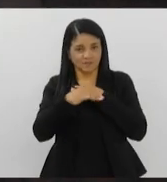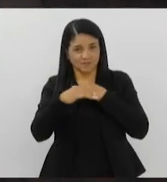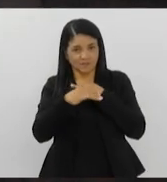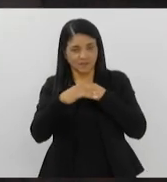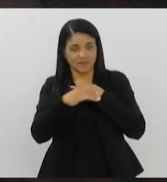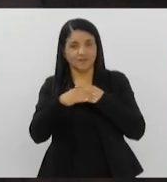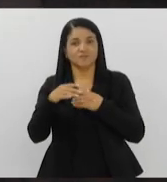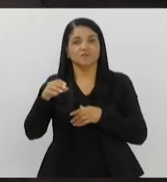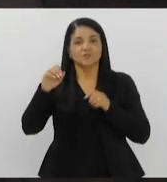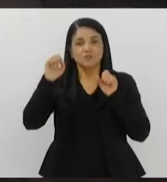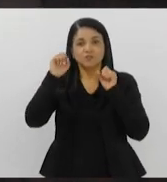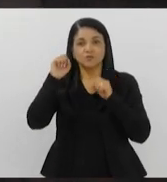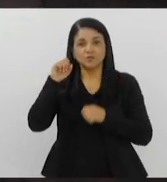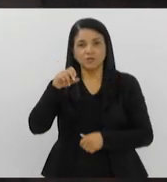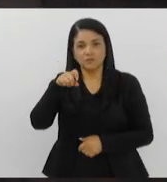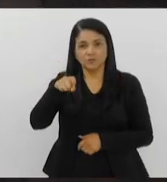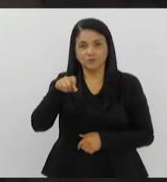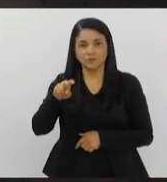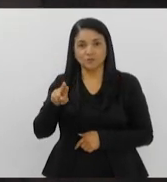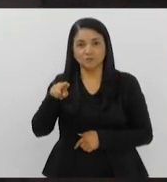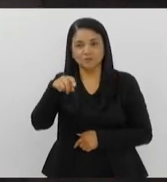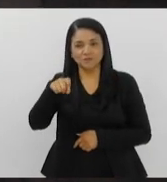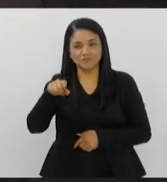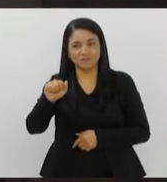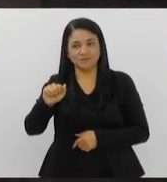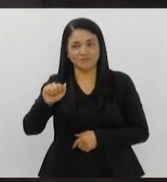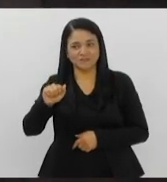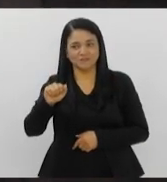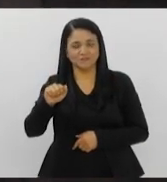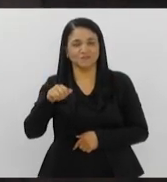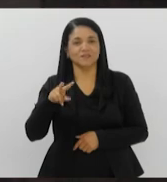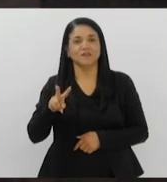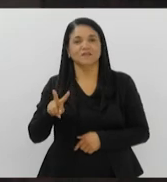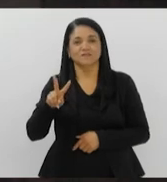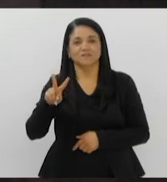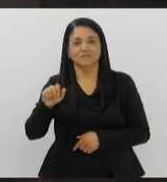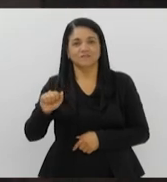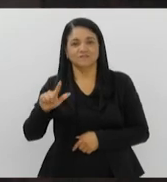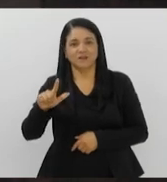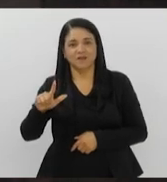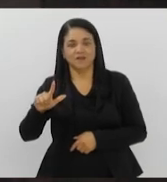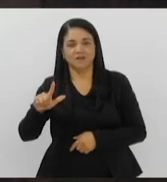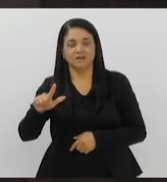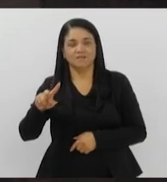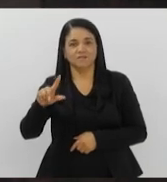meu querido vaval quem mais